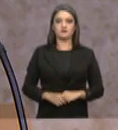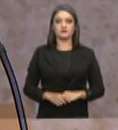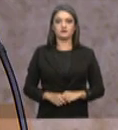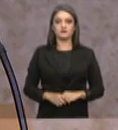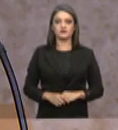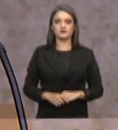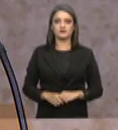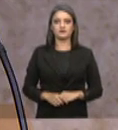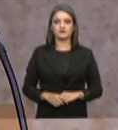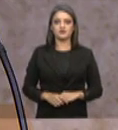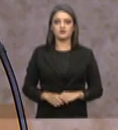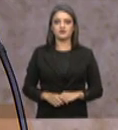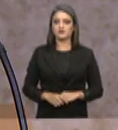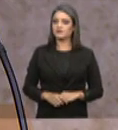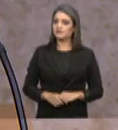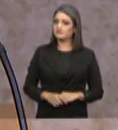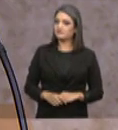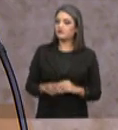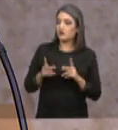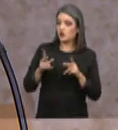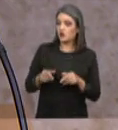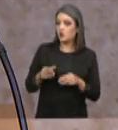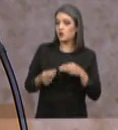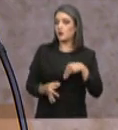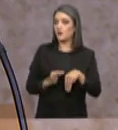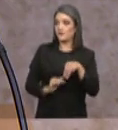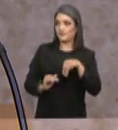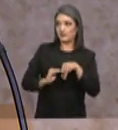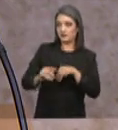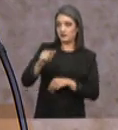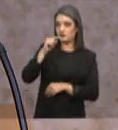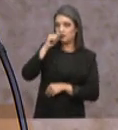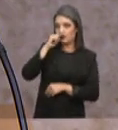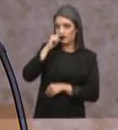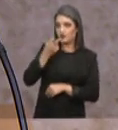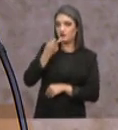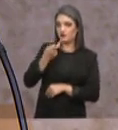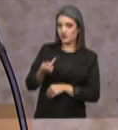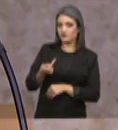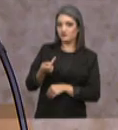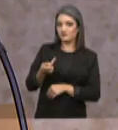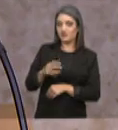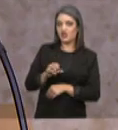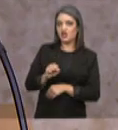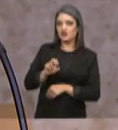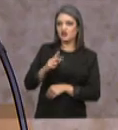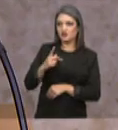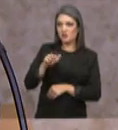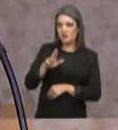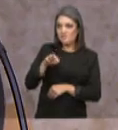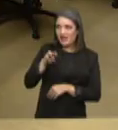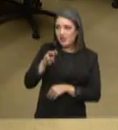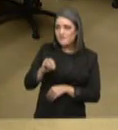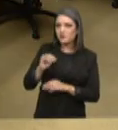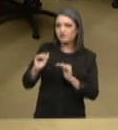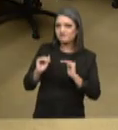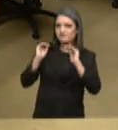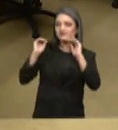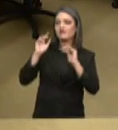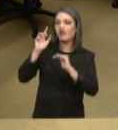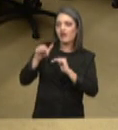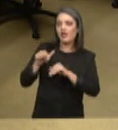como vossa excelência disse Ministro fachin Supremo é Rui Barbosa